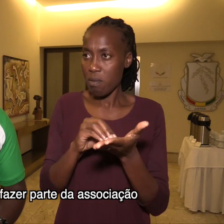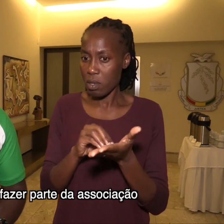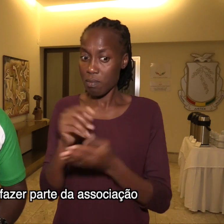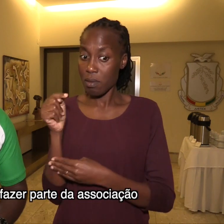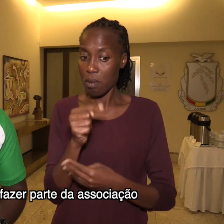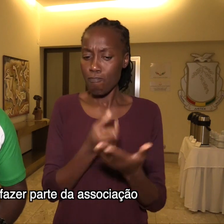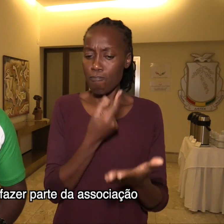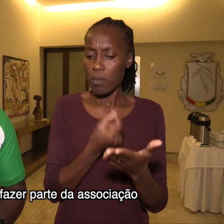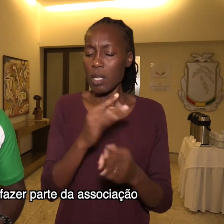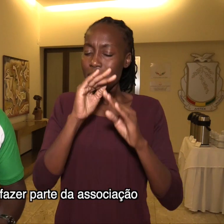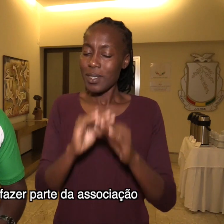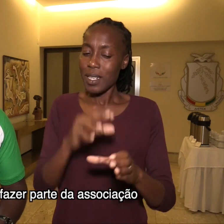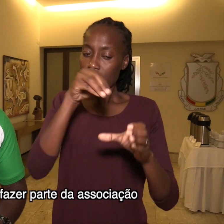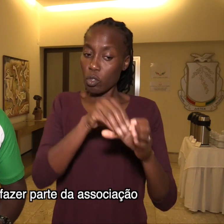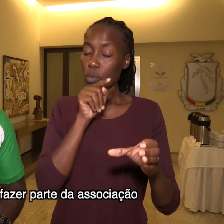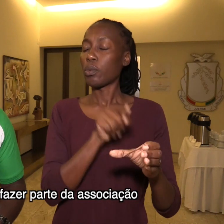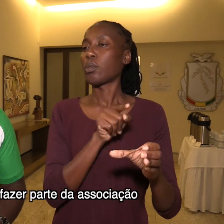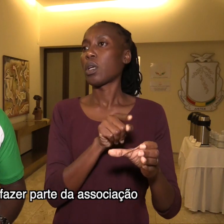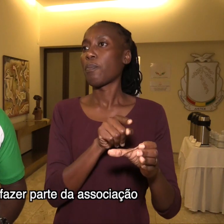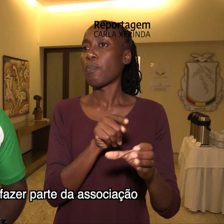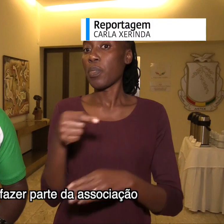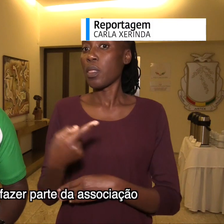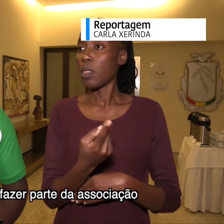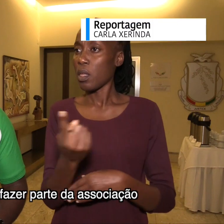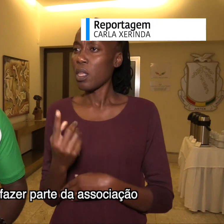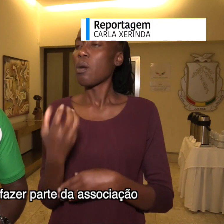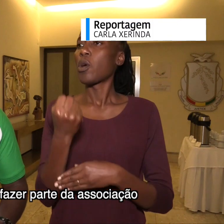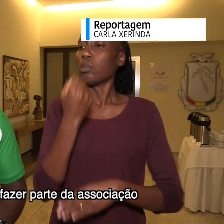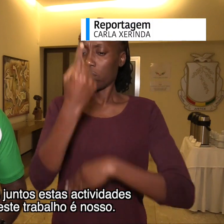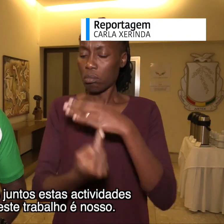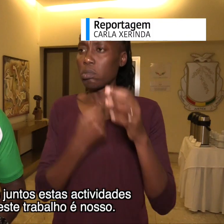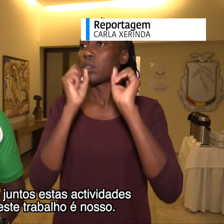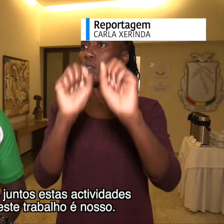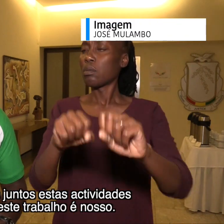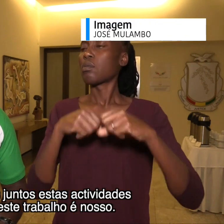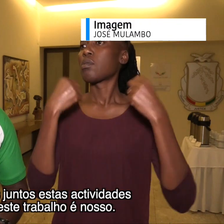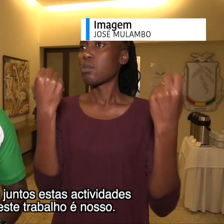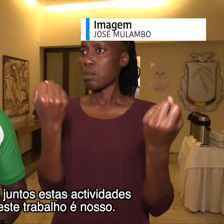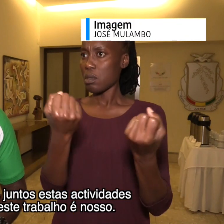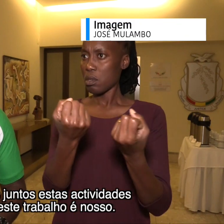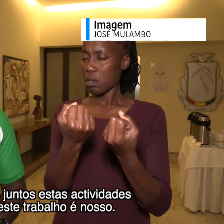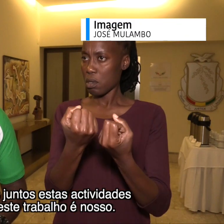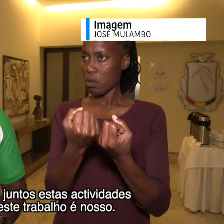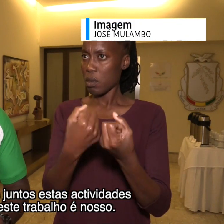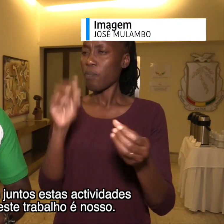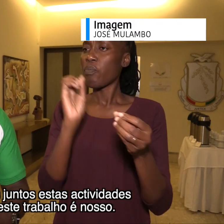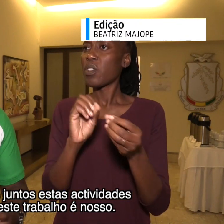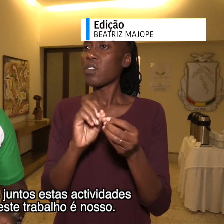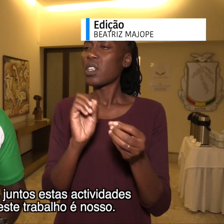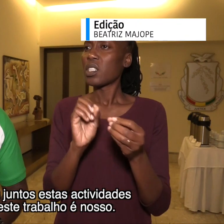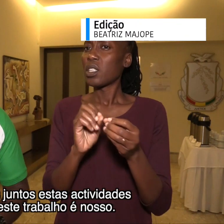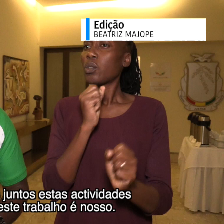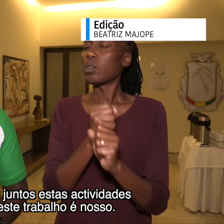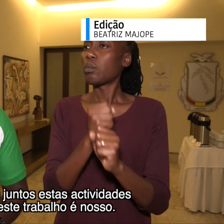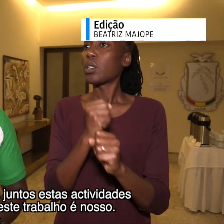estamos lá. Nós estamos lá, então, eles podem engrenar na associação e fazermos